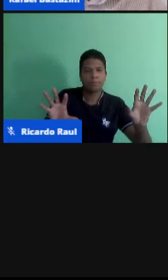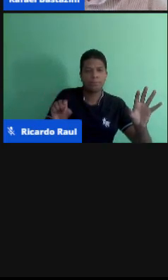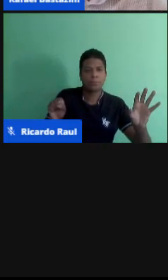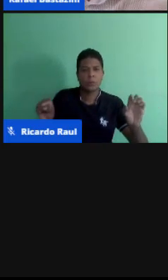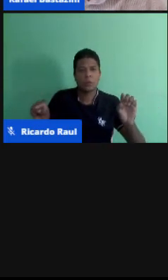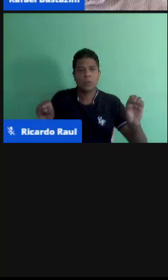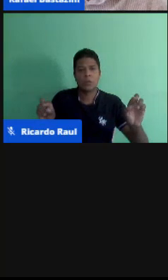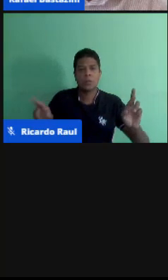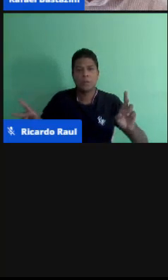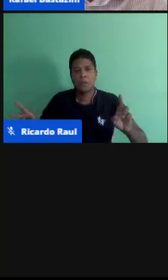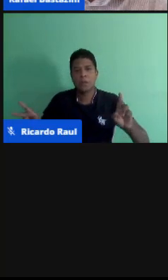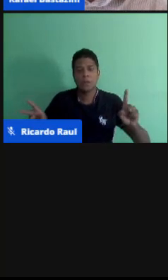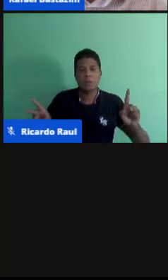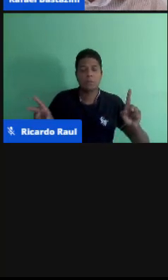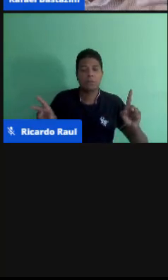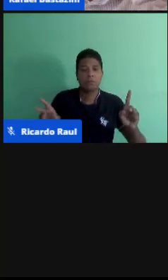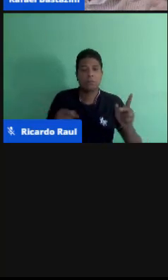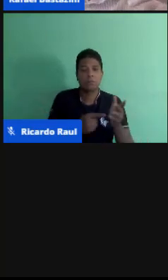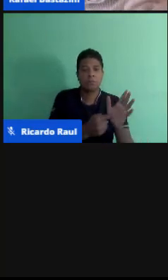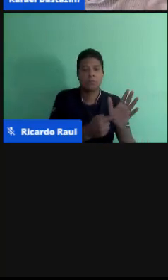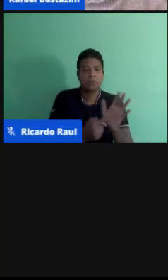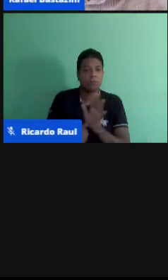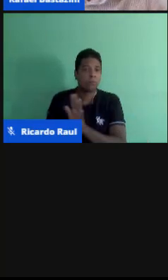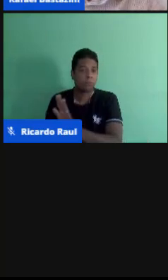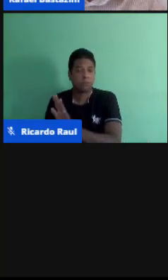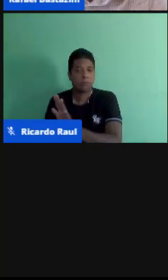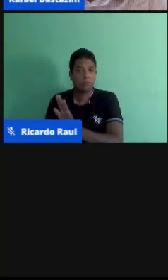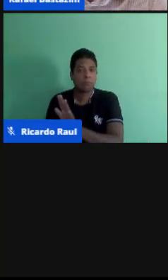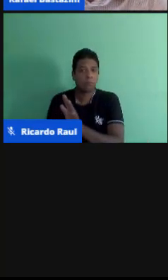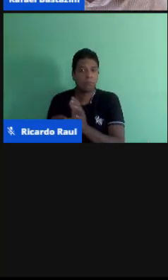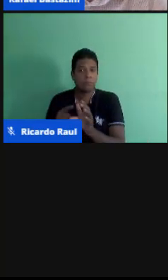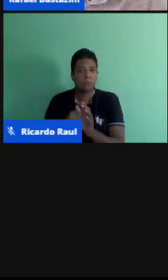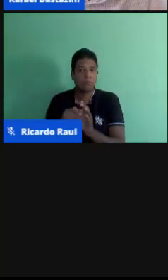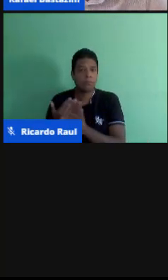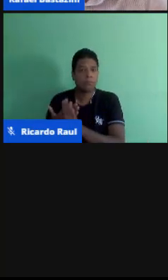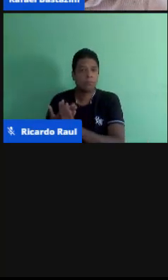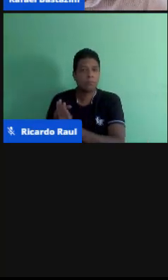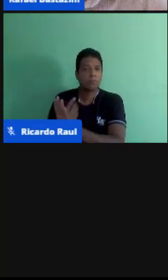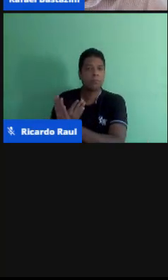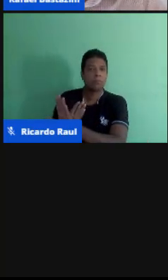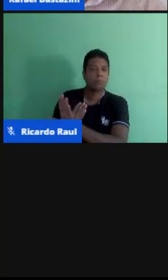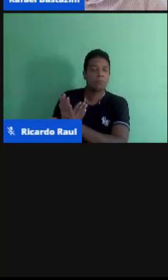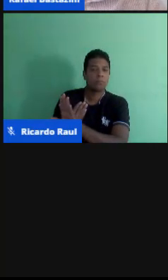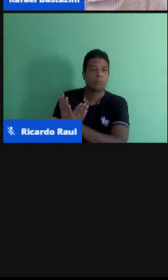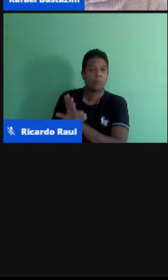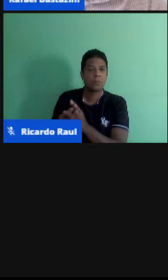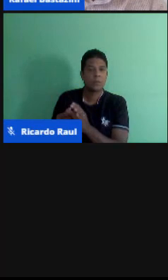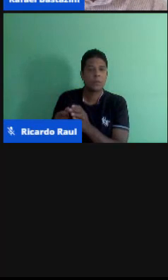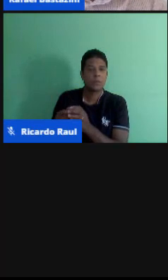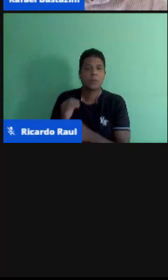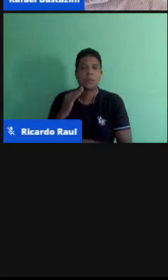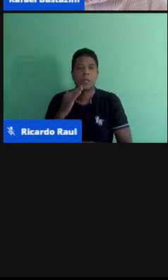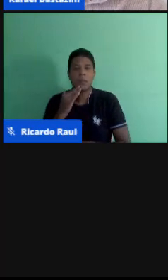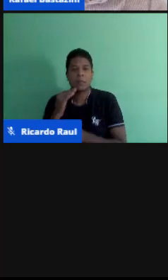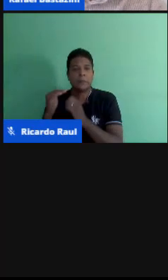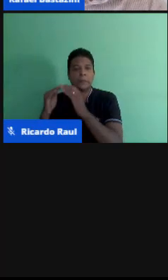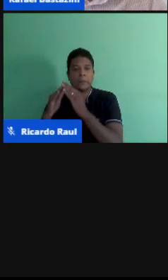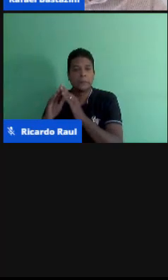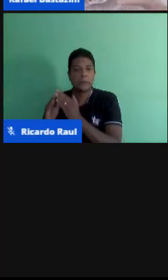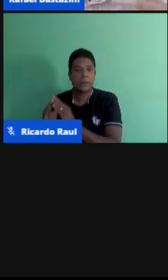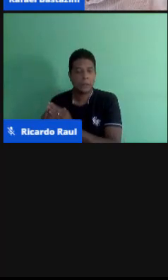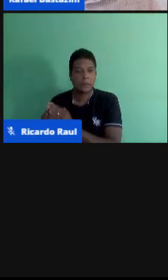1984, ela reproduzia, ela tinha por trás dela ocupação irregular, ali era conhecido